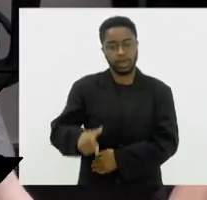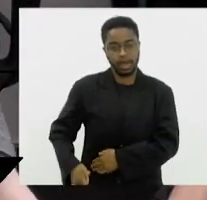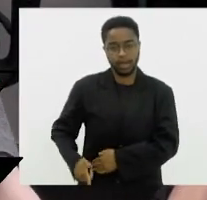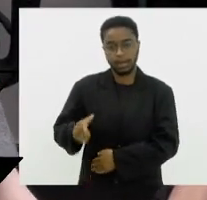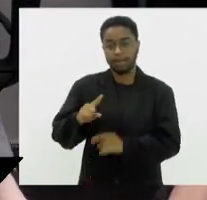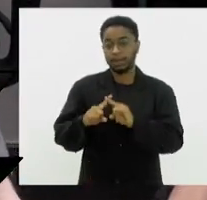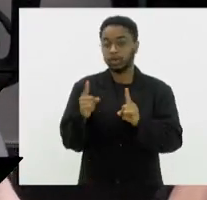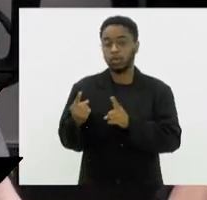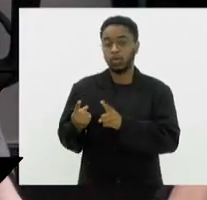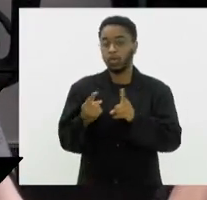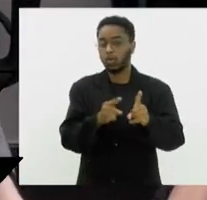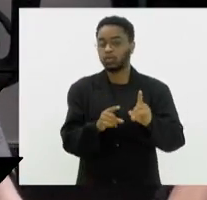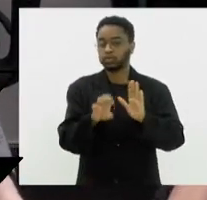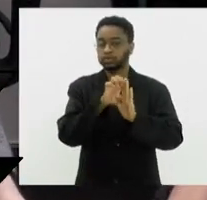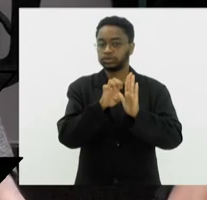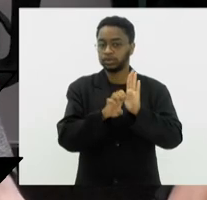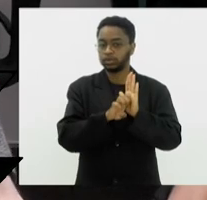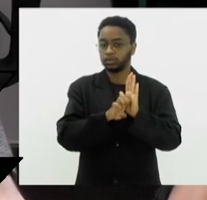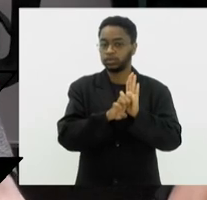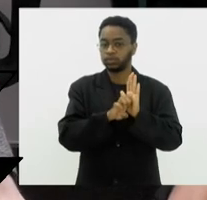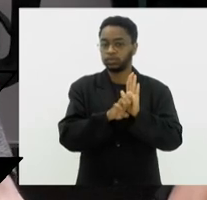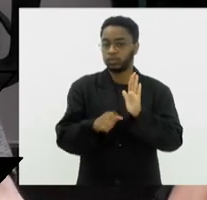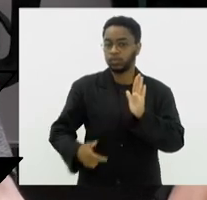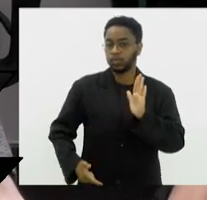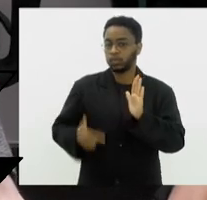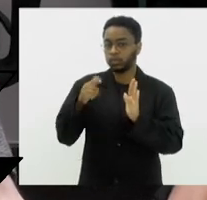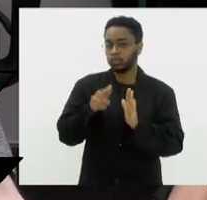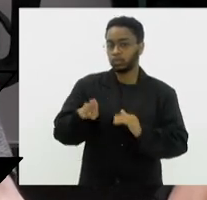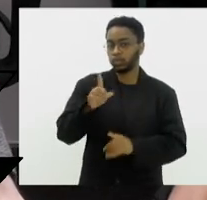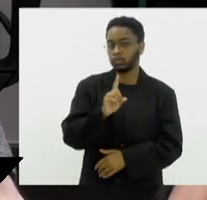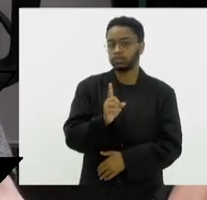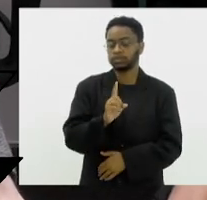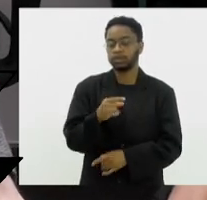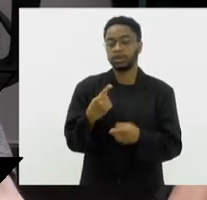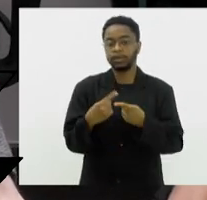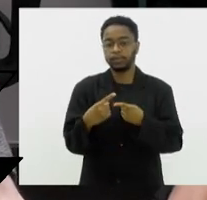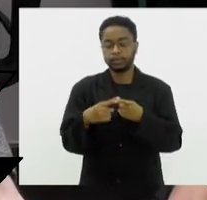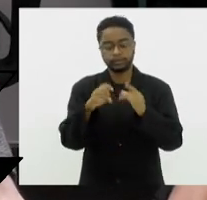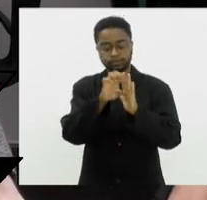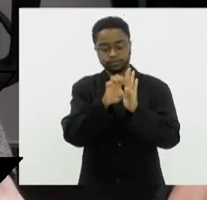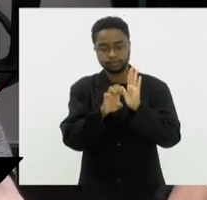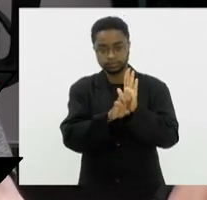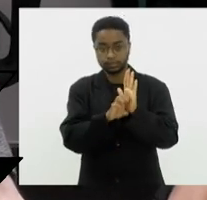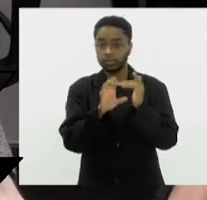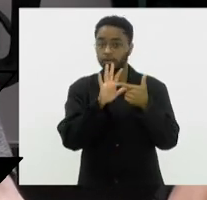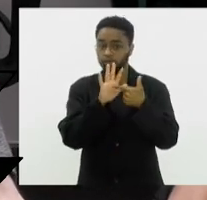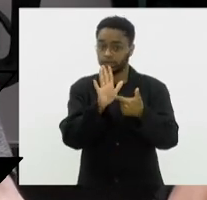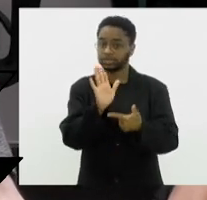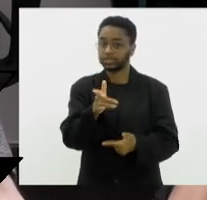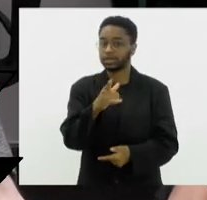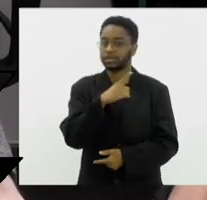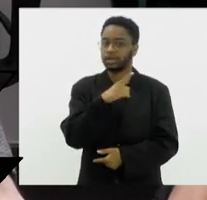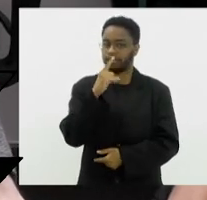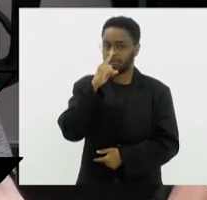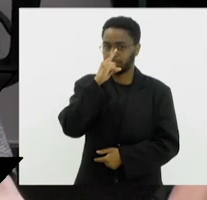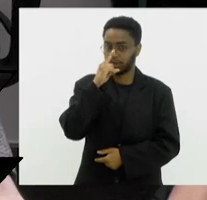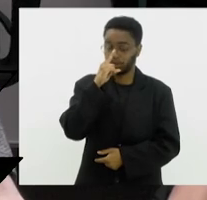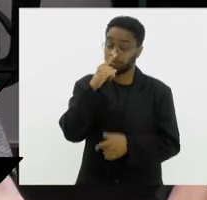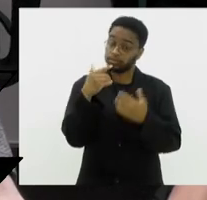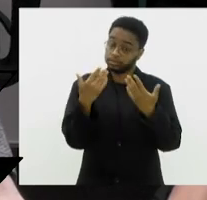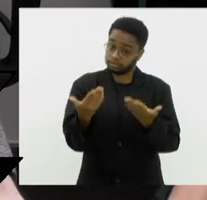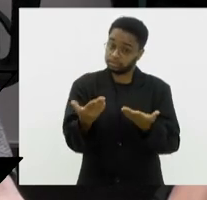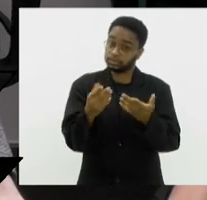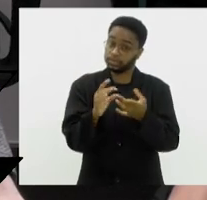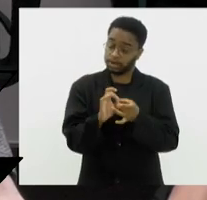Desarmamento, porque o Estatuto do Desarmamento já reconhece o risco, tanto é que